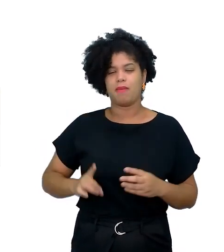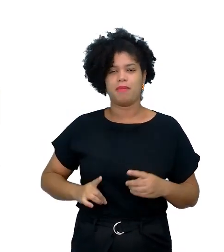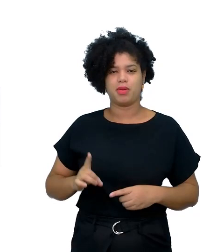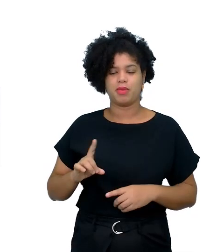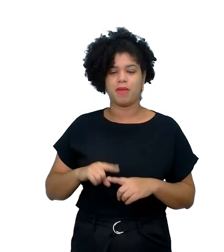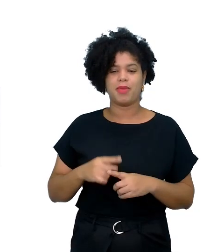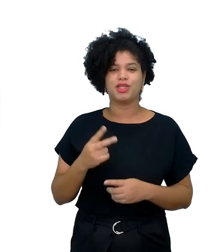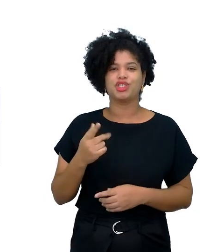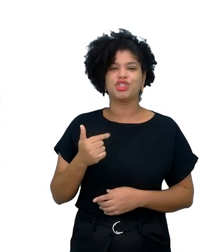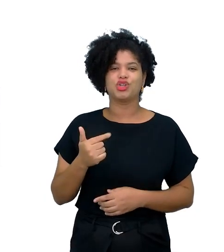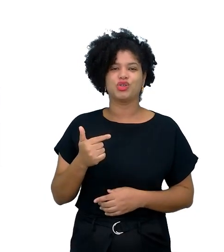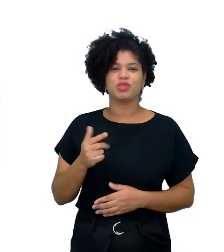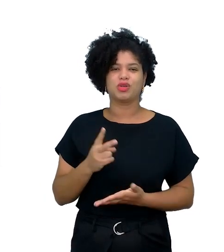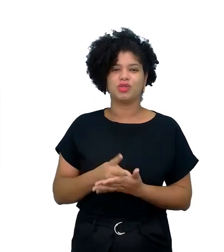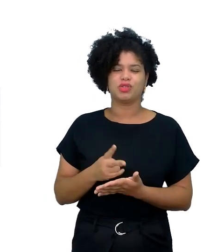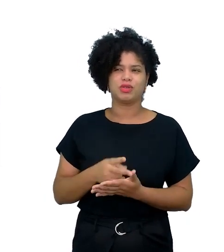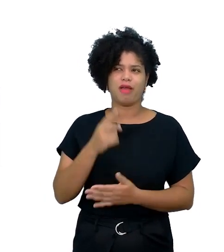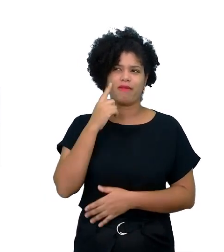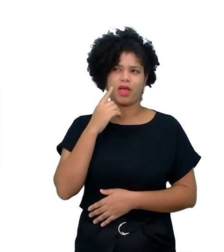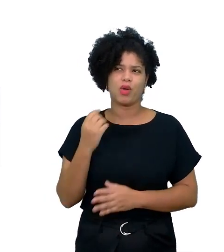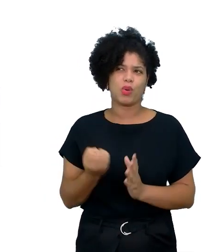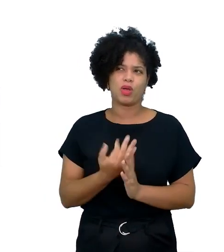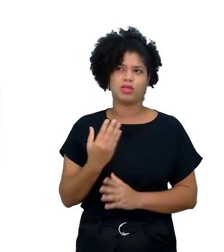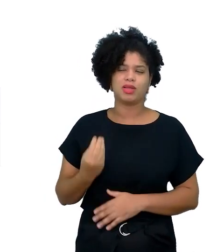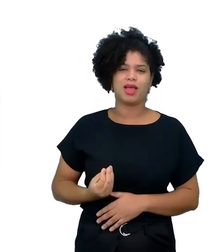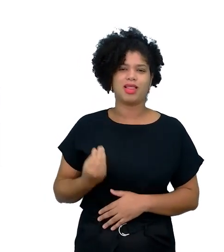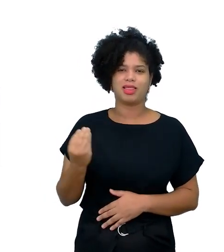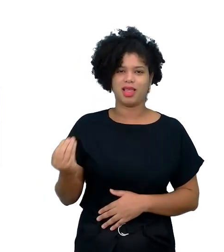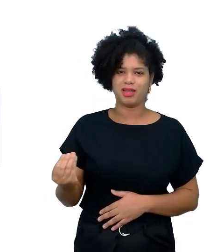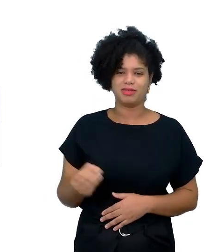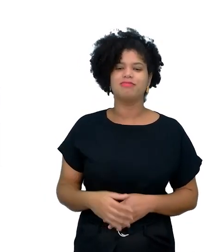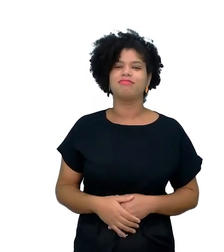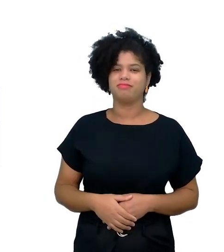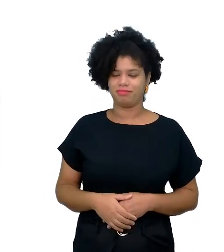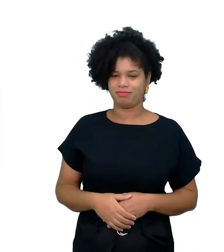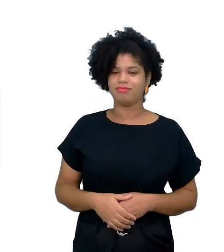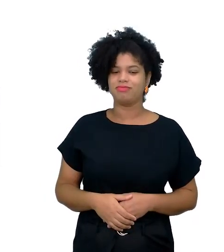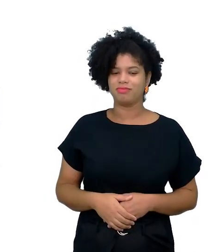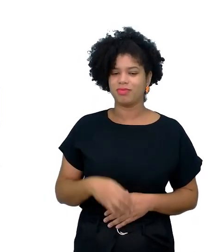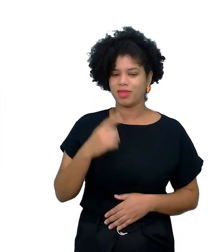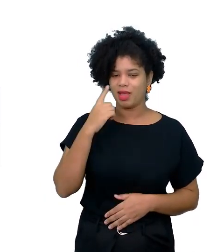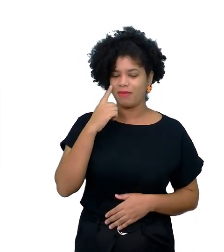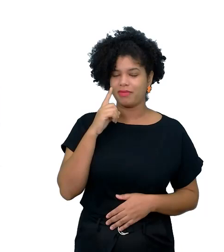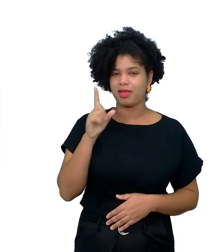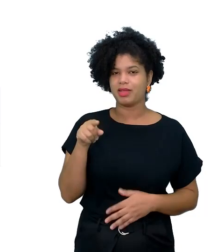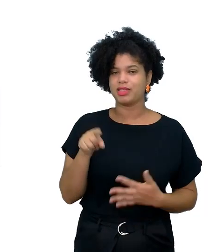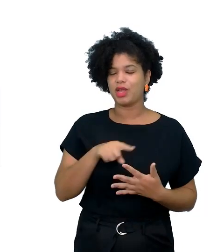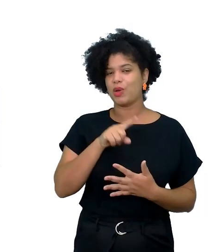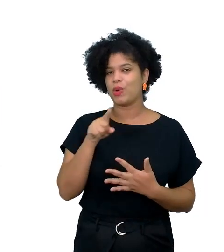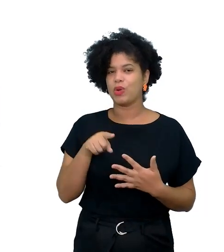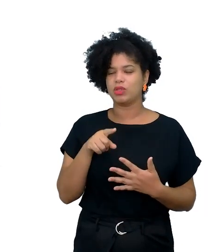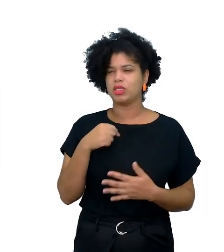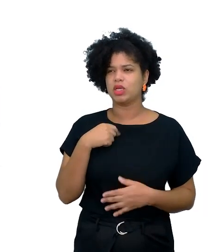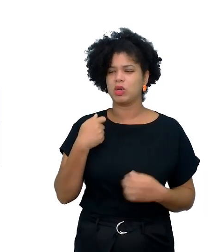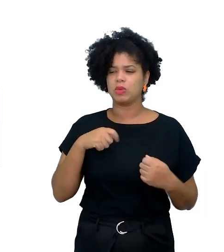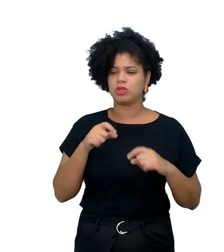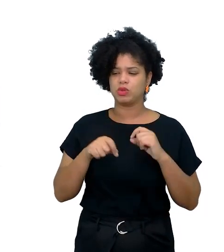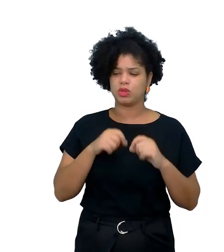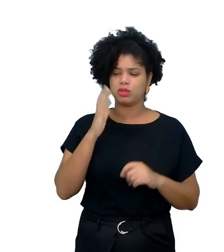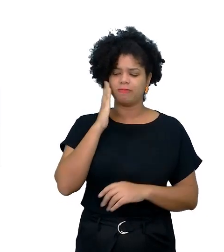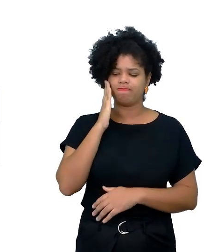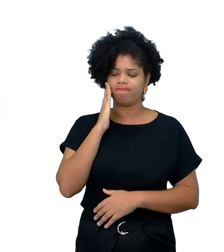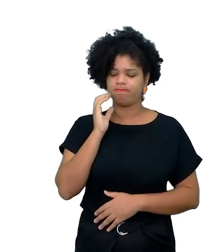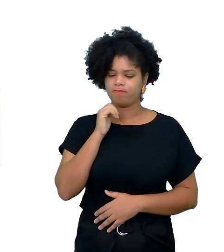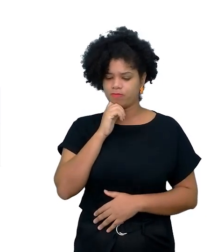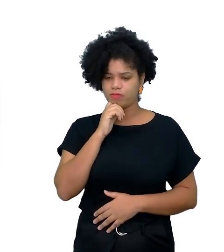com 12. Então, quantos chaveiros ela deu? Então, aqui está, né, a incógnita, né? O que eu preciso saber, né? O